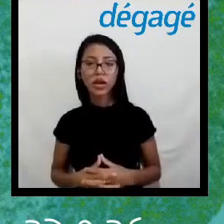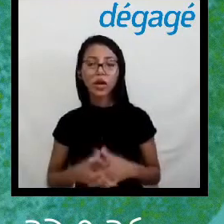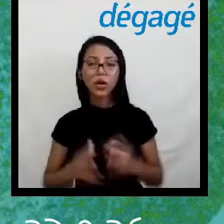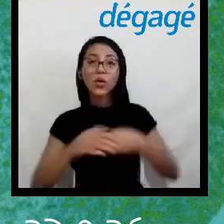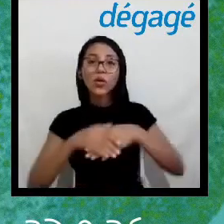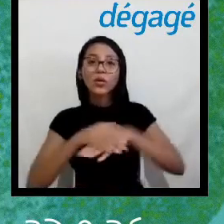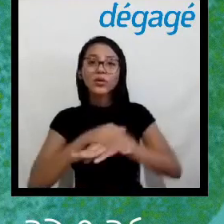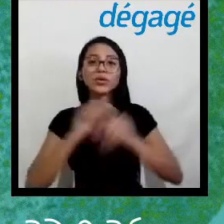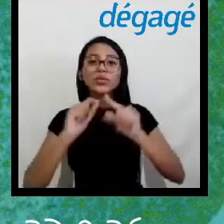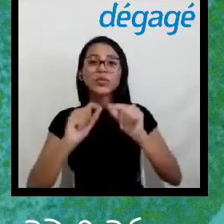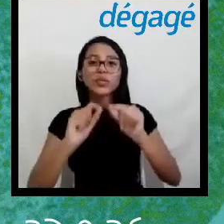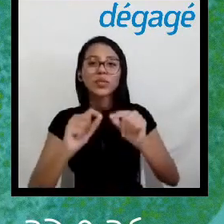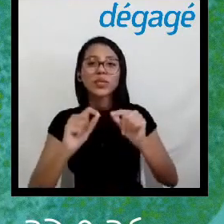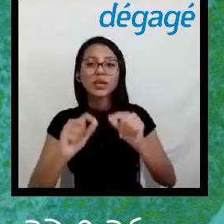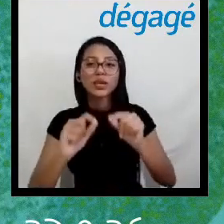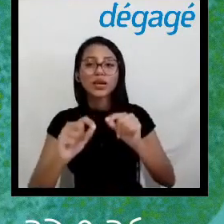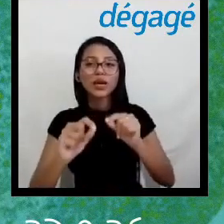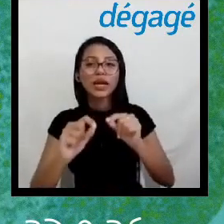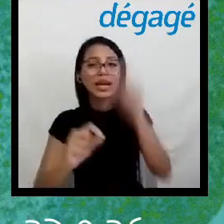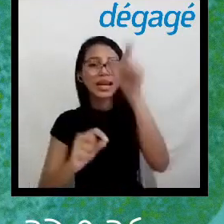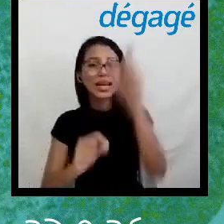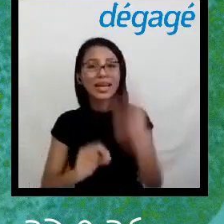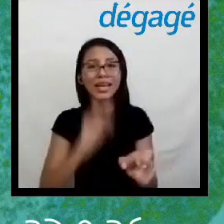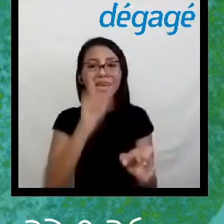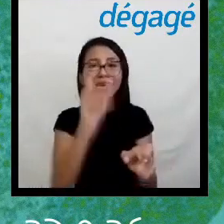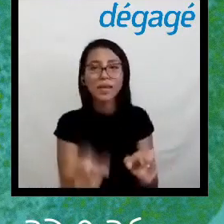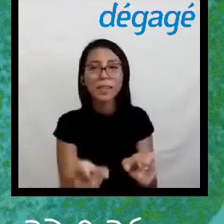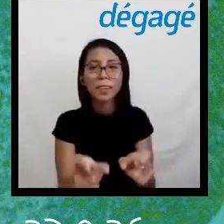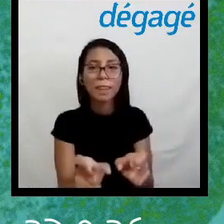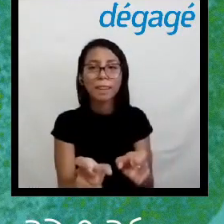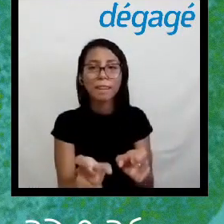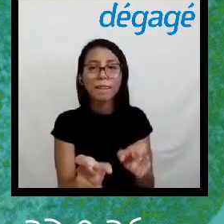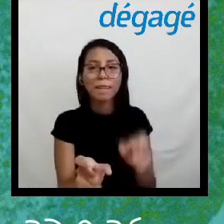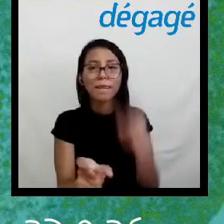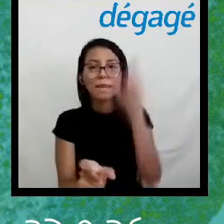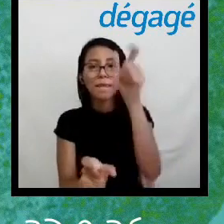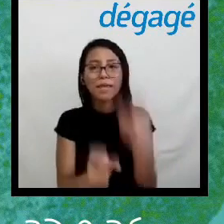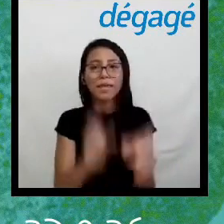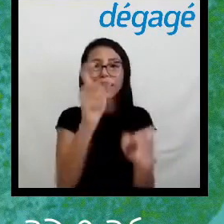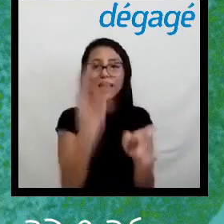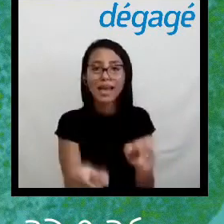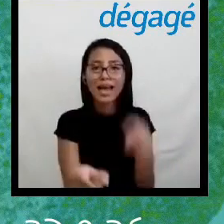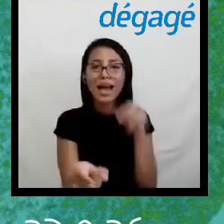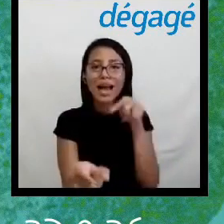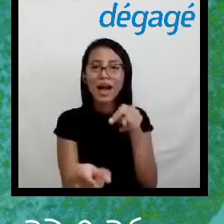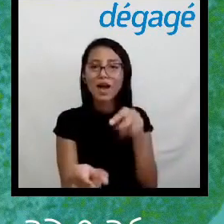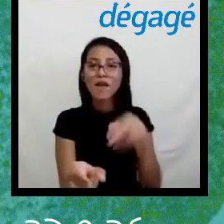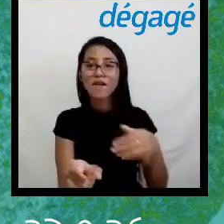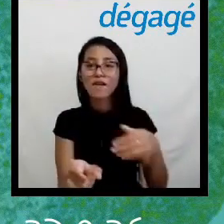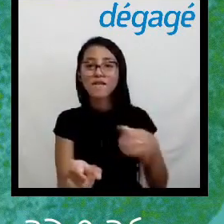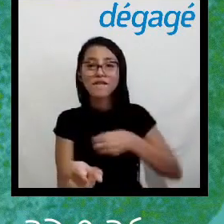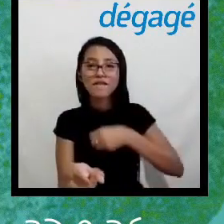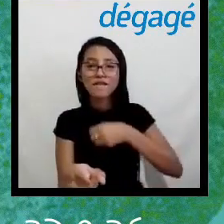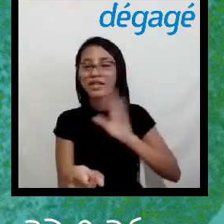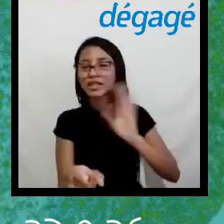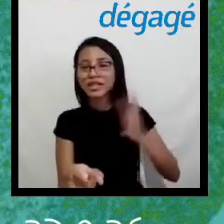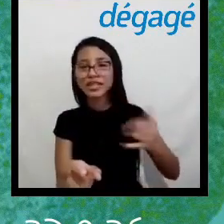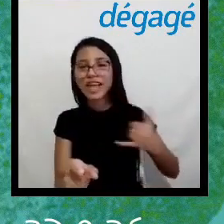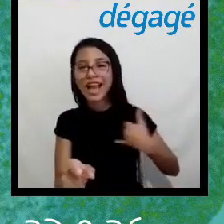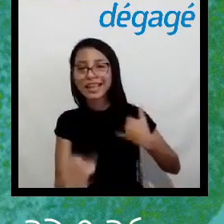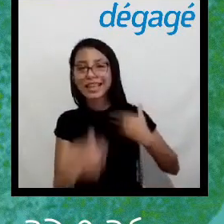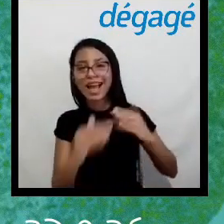para entrar em cena, na hora do teatro, sabe? Vou entrar, então é tudo aqui. Então,